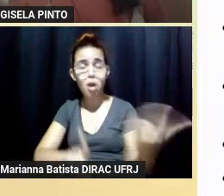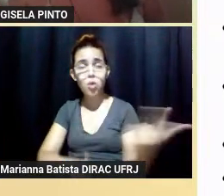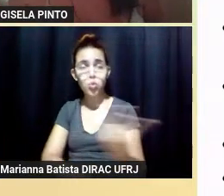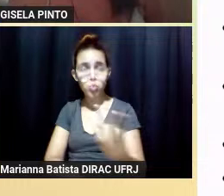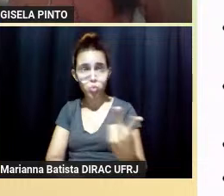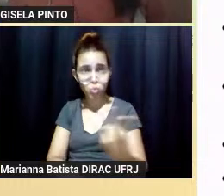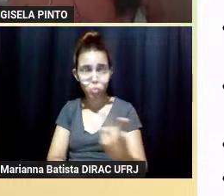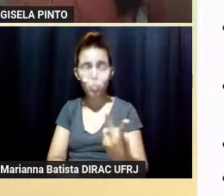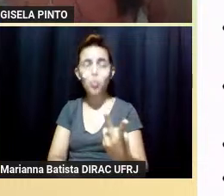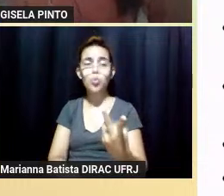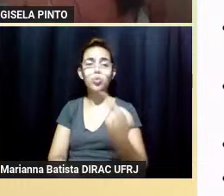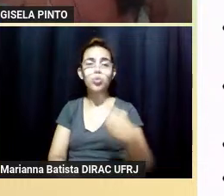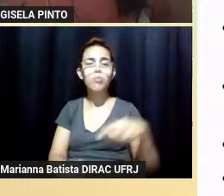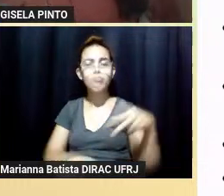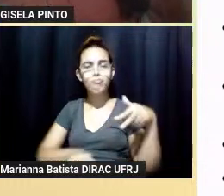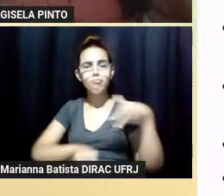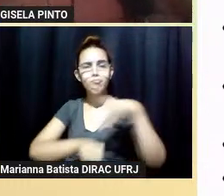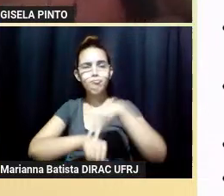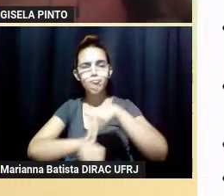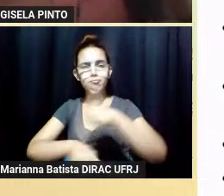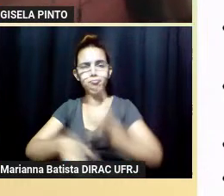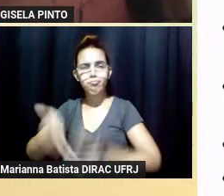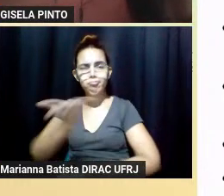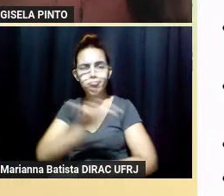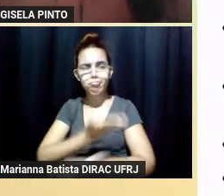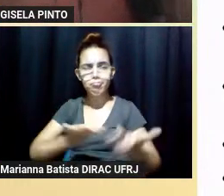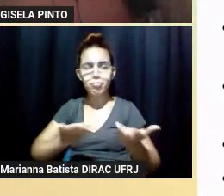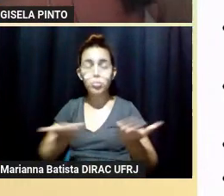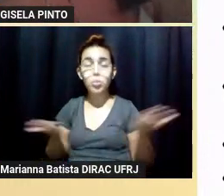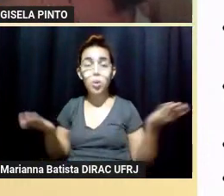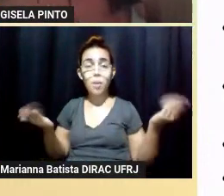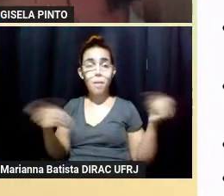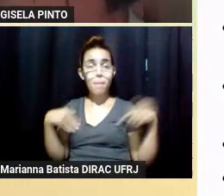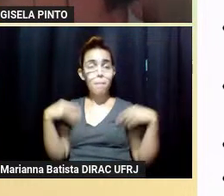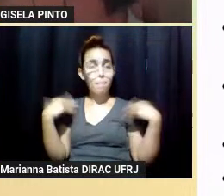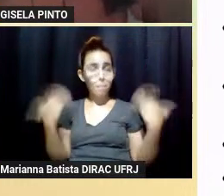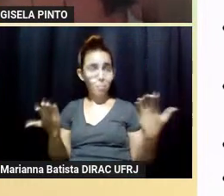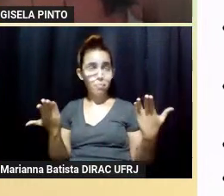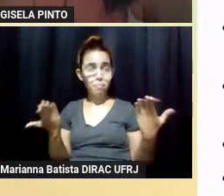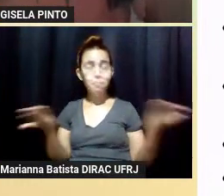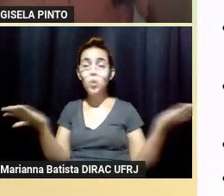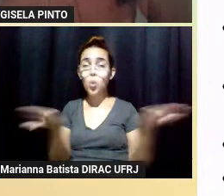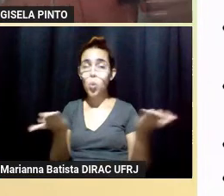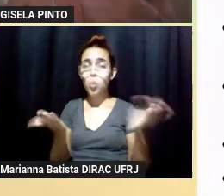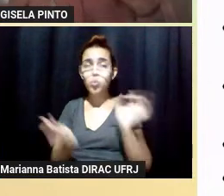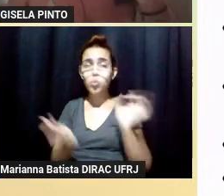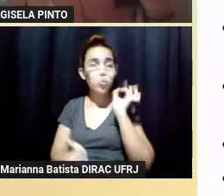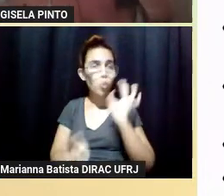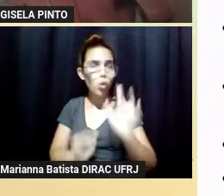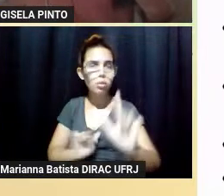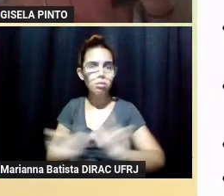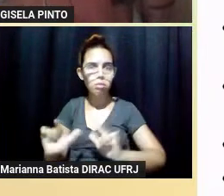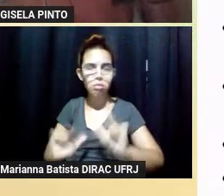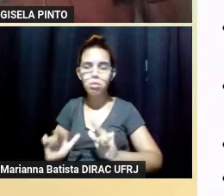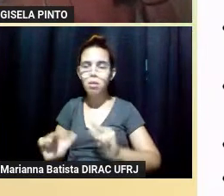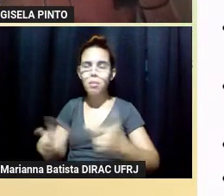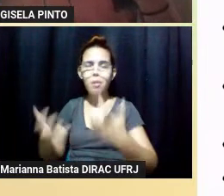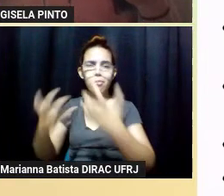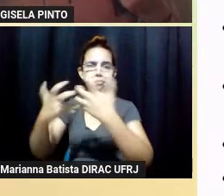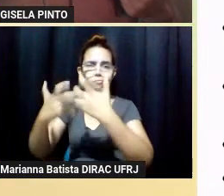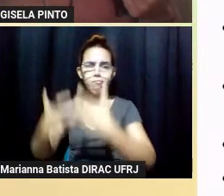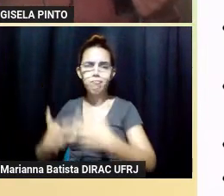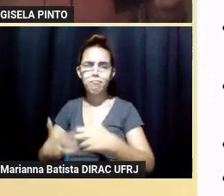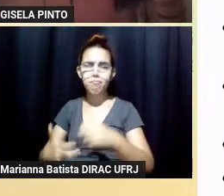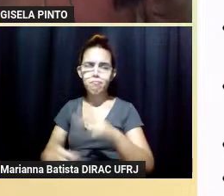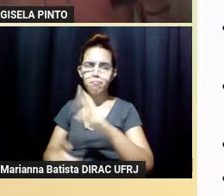tá? Bom, hoje em dia, eu só trabalho na Rural, né? Já teve época que eu tinha 4 matrículas,